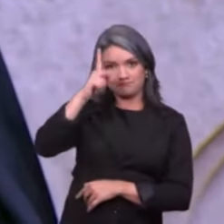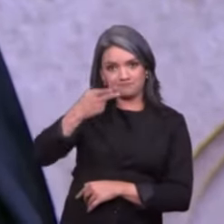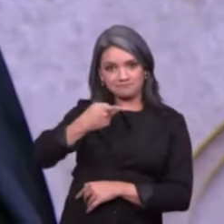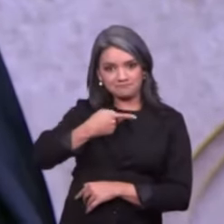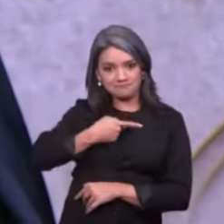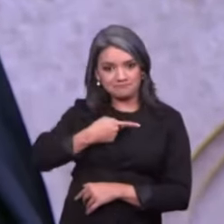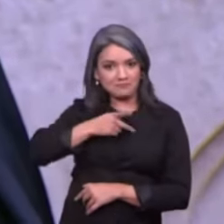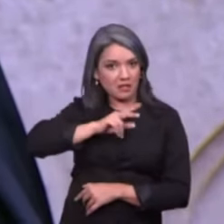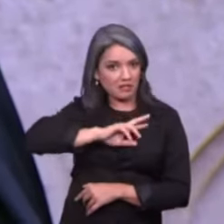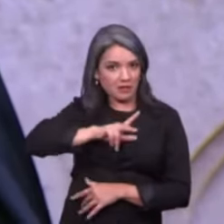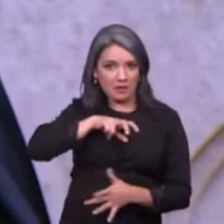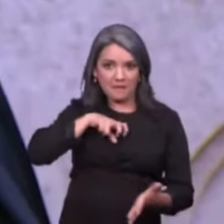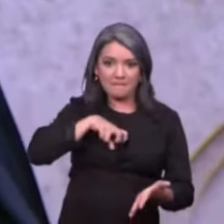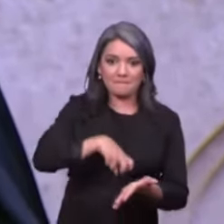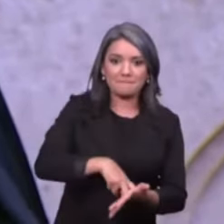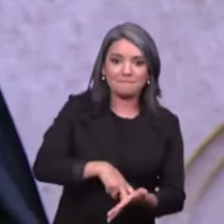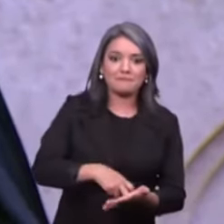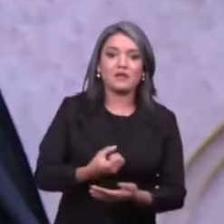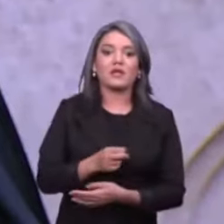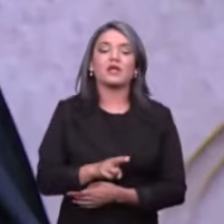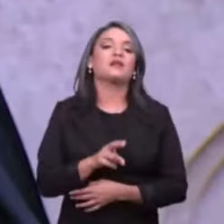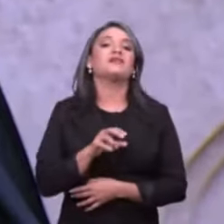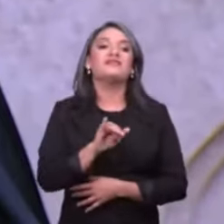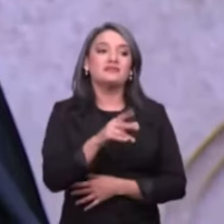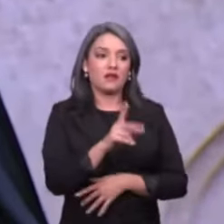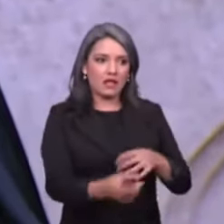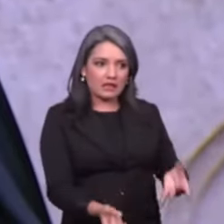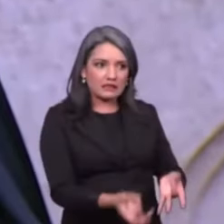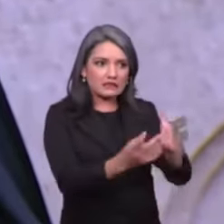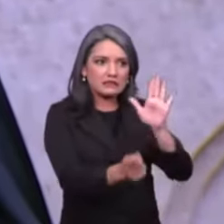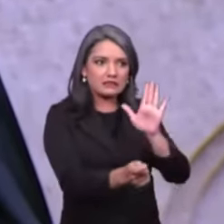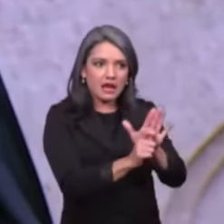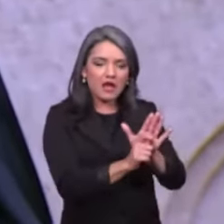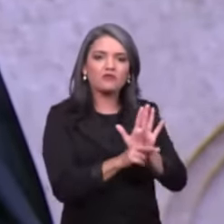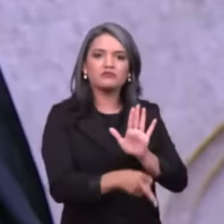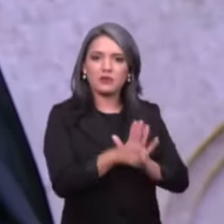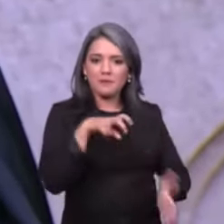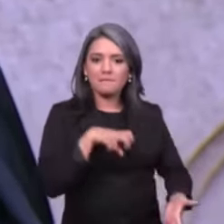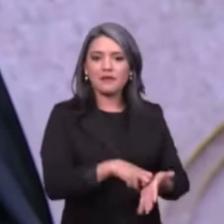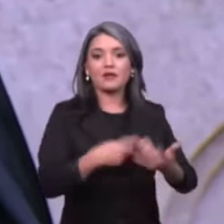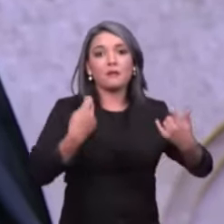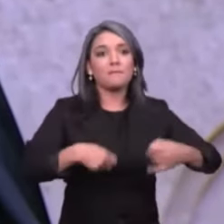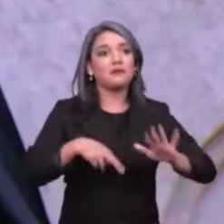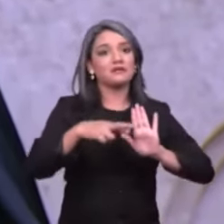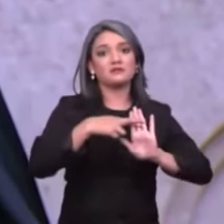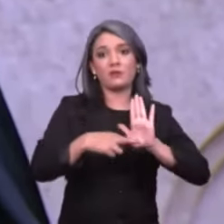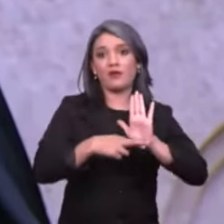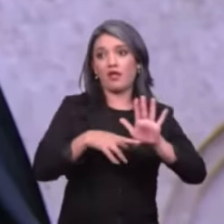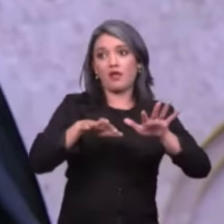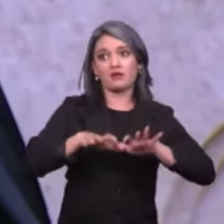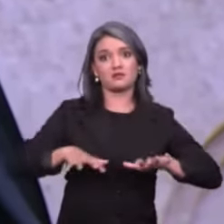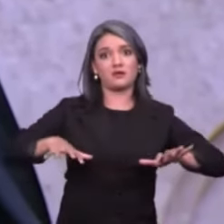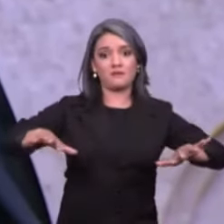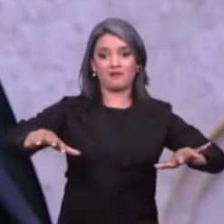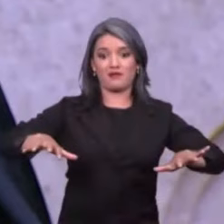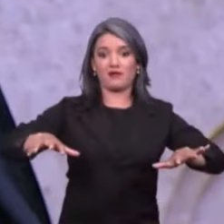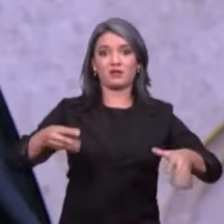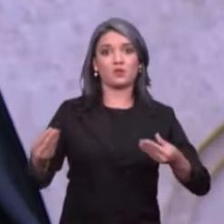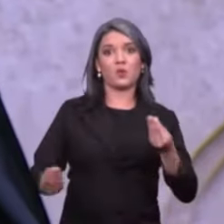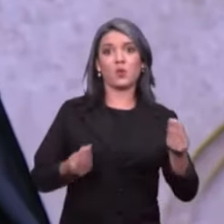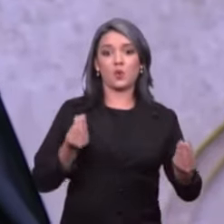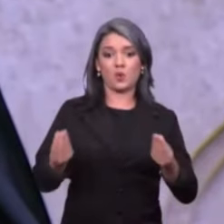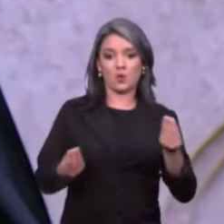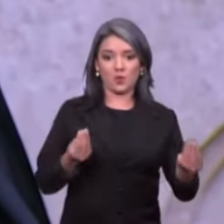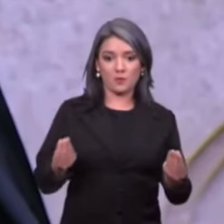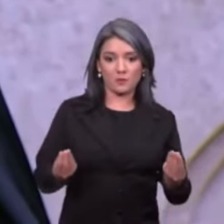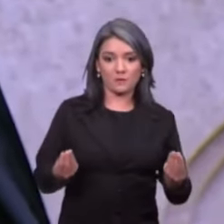continua penalizado o tráfico, é preciso ter um critério que distinga uma coisa da outra.